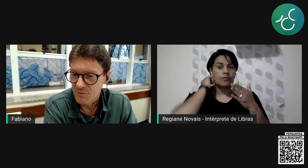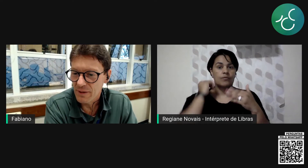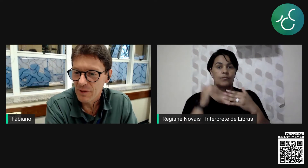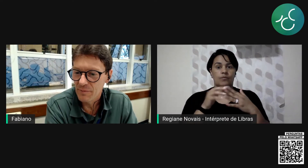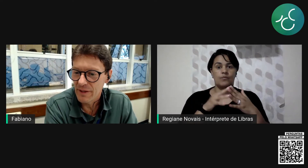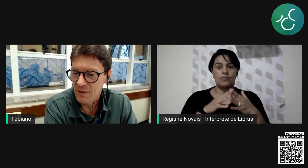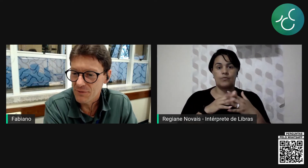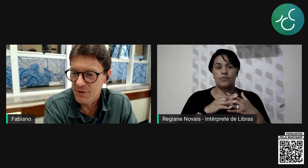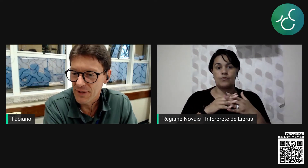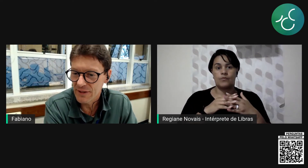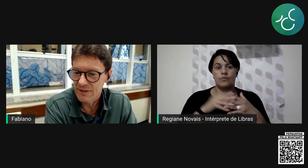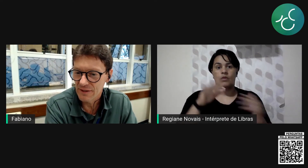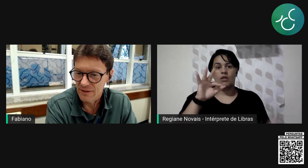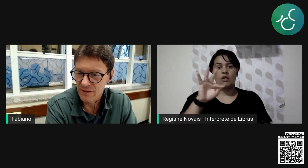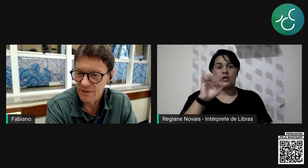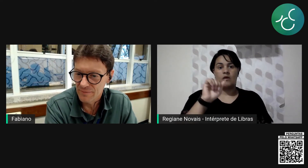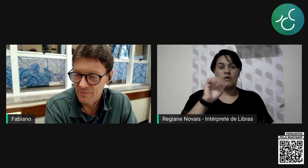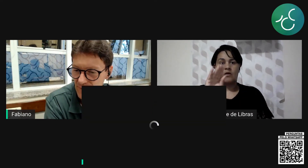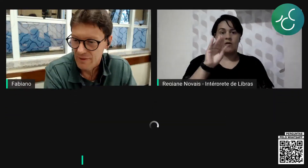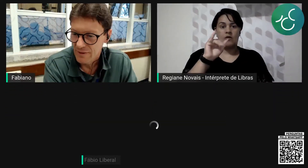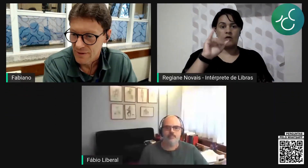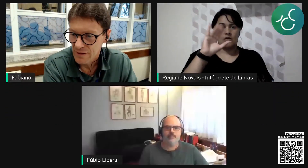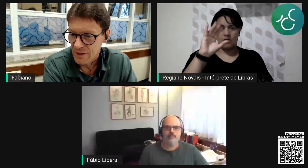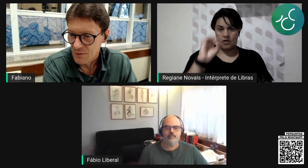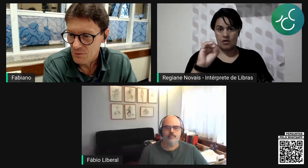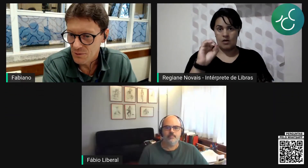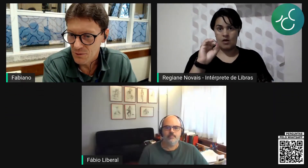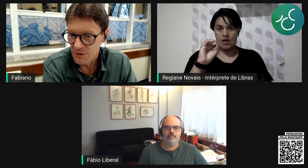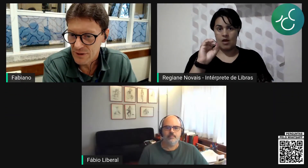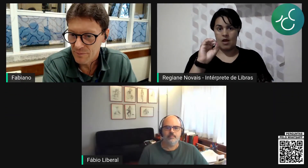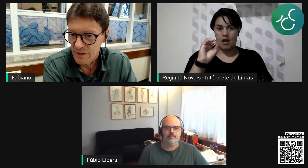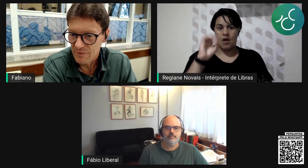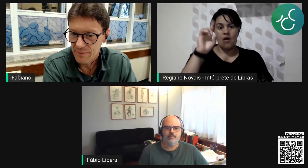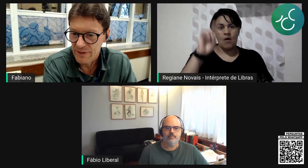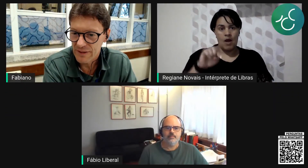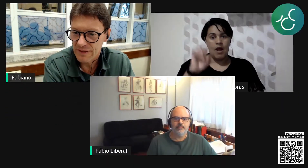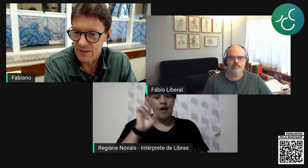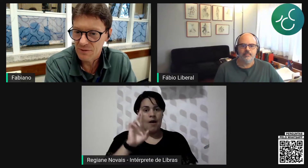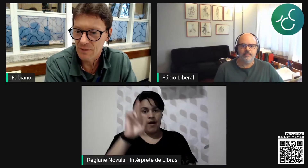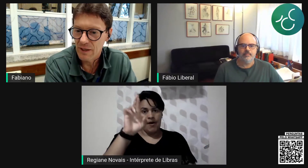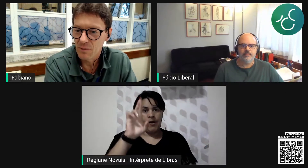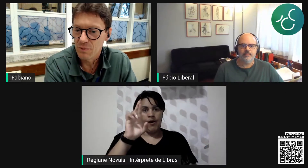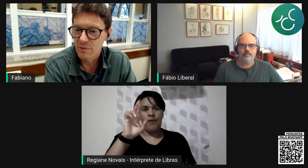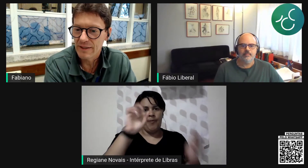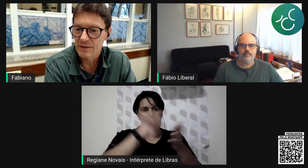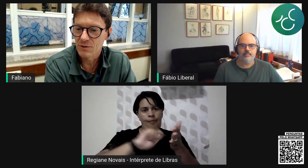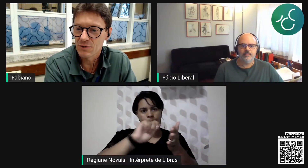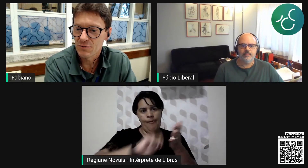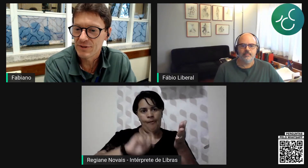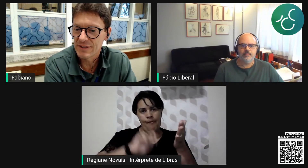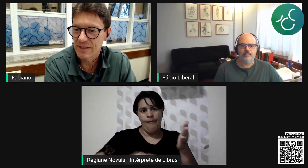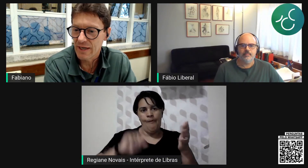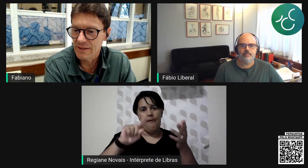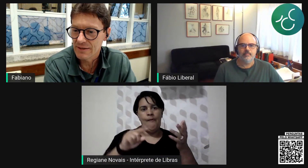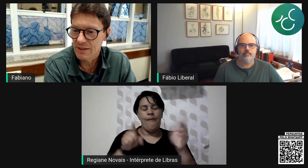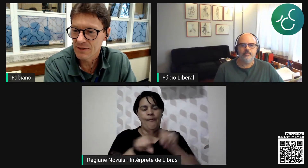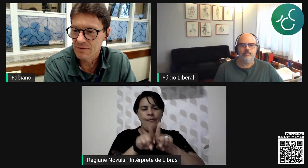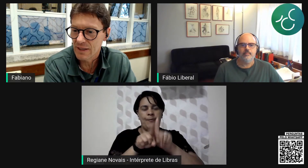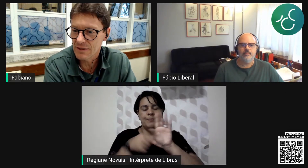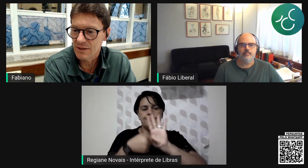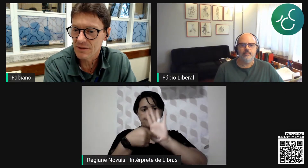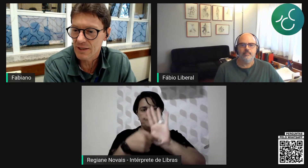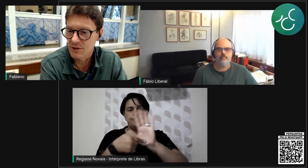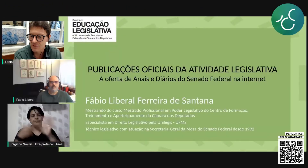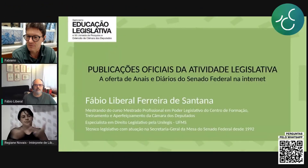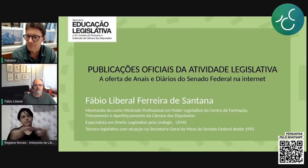o Fábio Liberal Ferreira de Santana, que é autor e também vai apresentar o trabalho Publicações Oficiais da